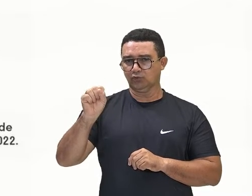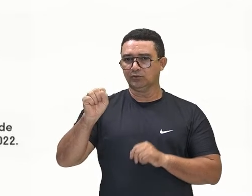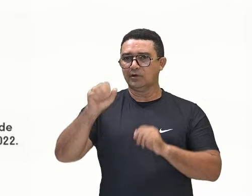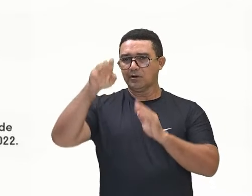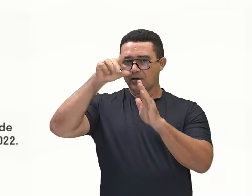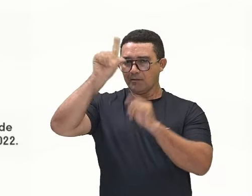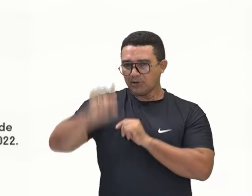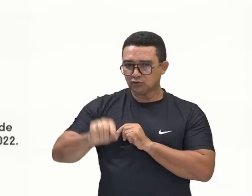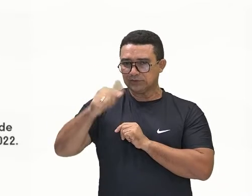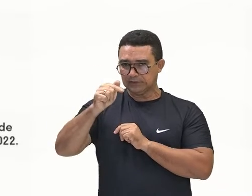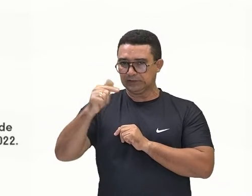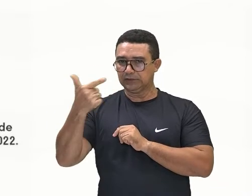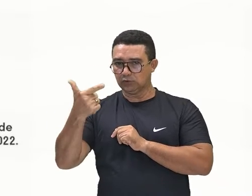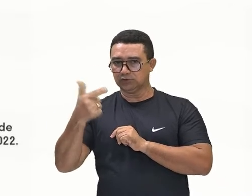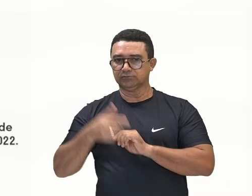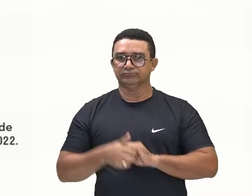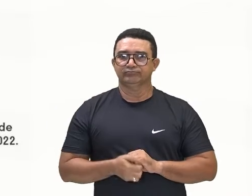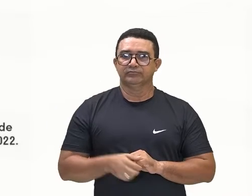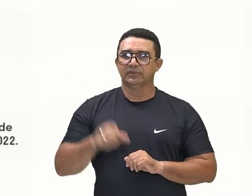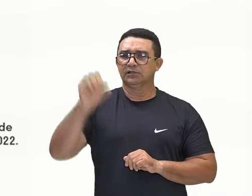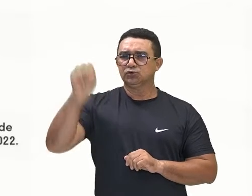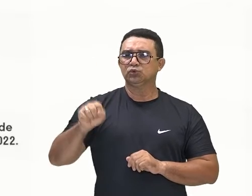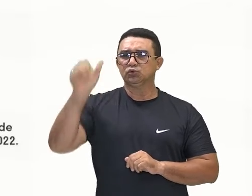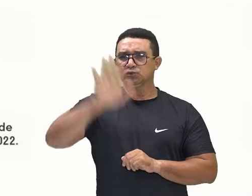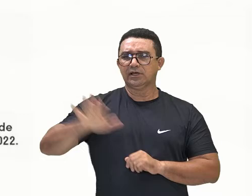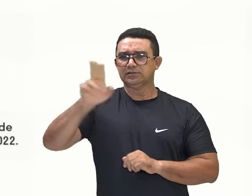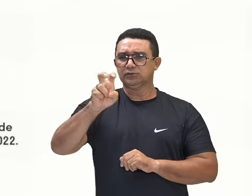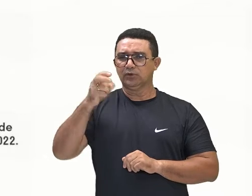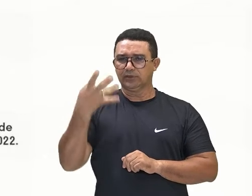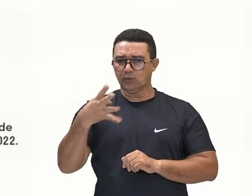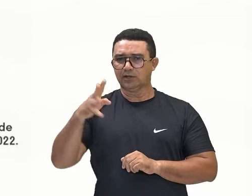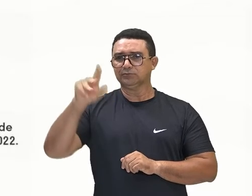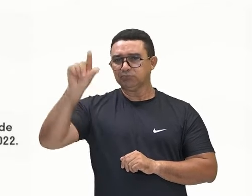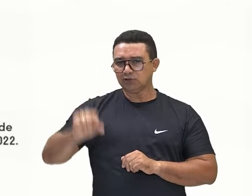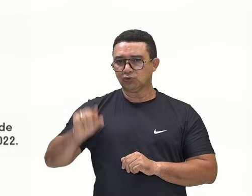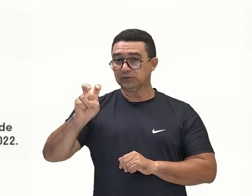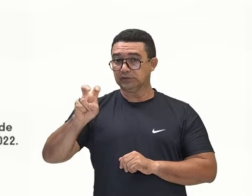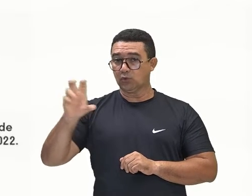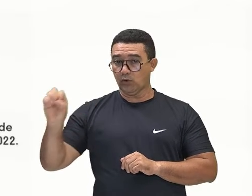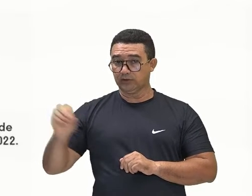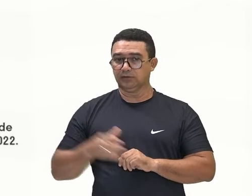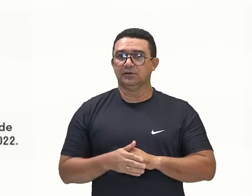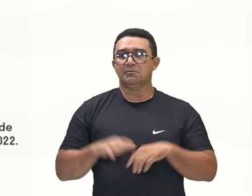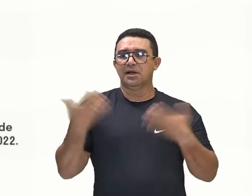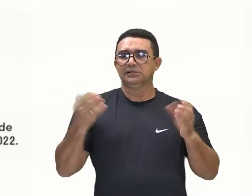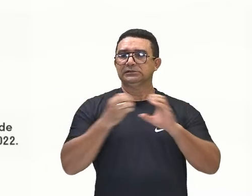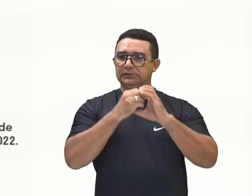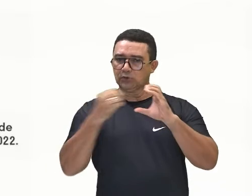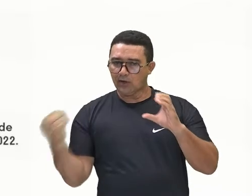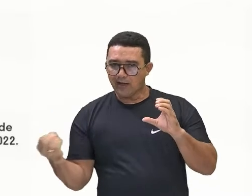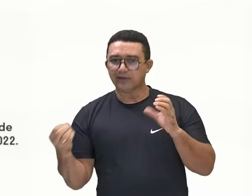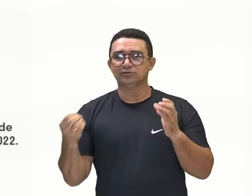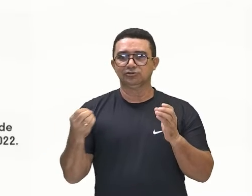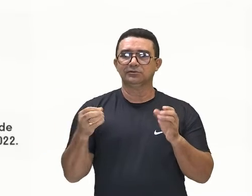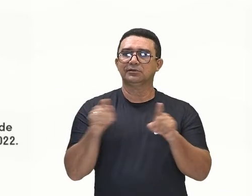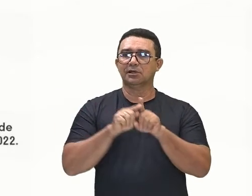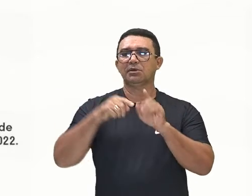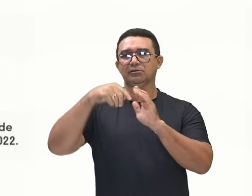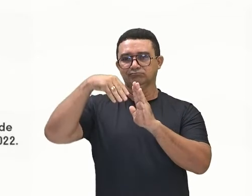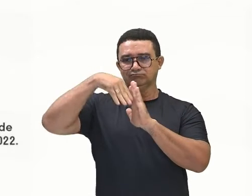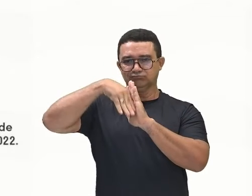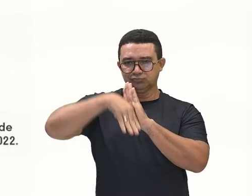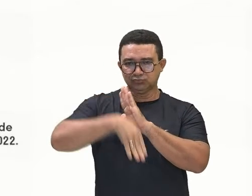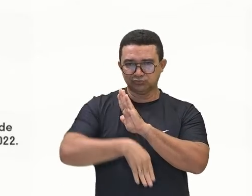no sudeste de 54,5 para 50,1. Mas todas as outras, centro-oeste, nordeste e norte, eles vão também